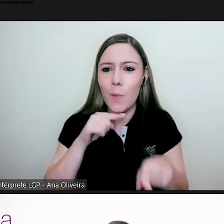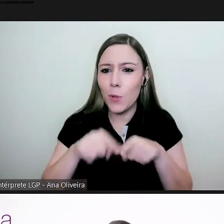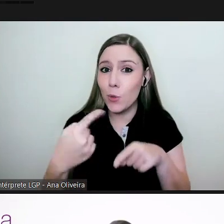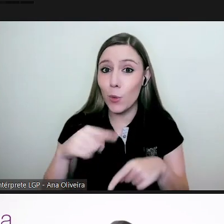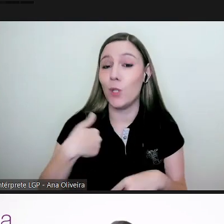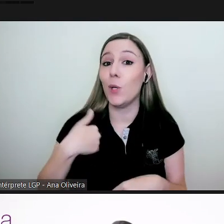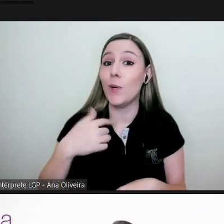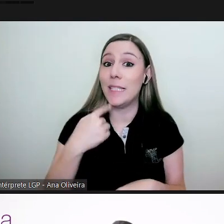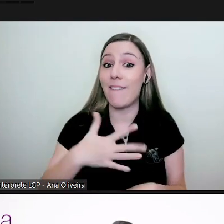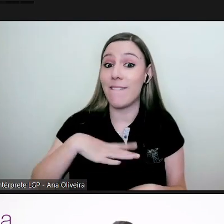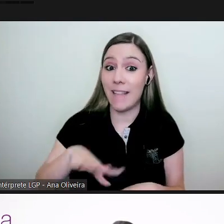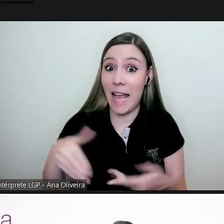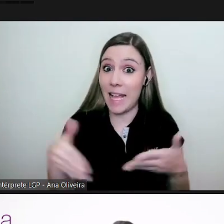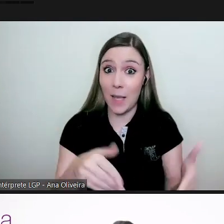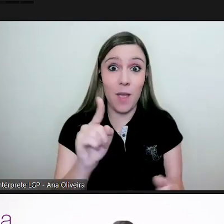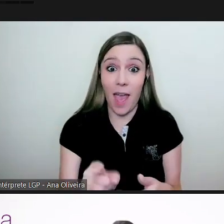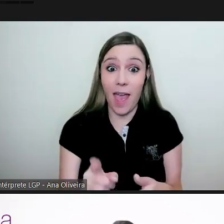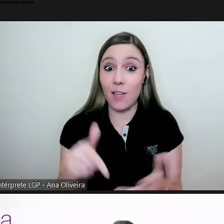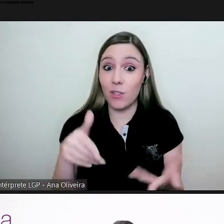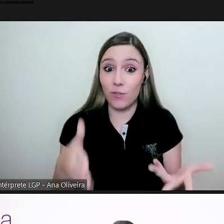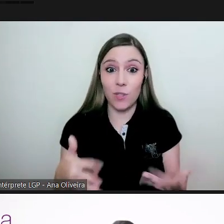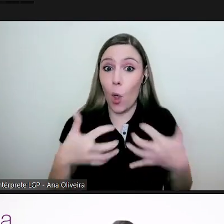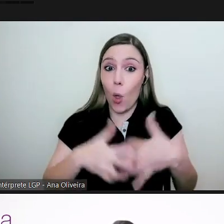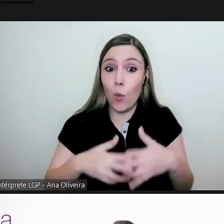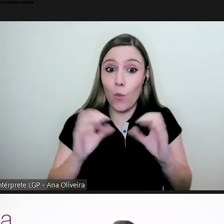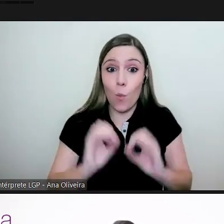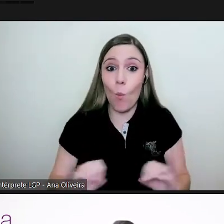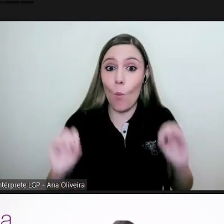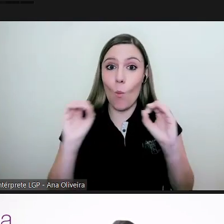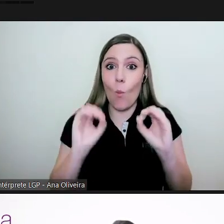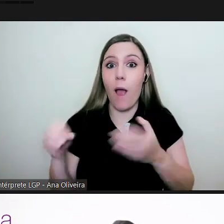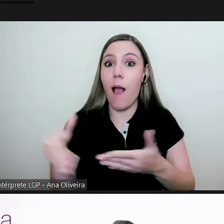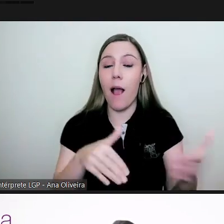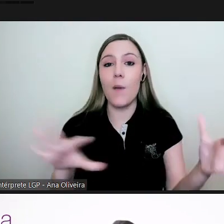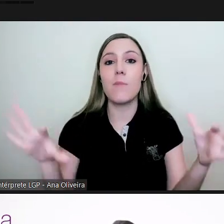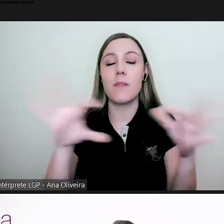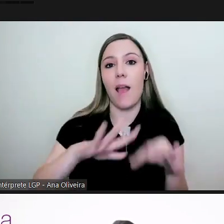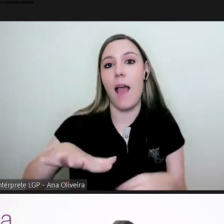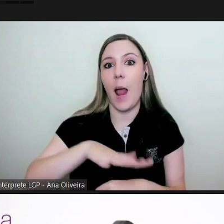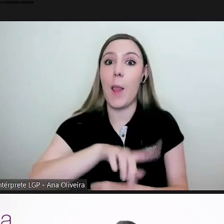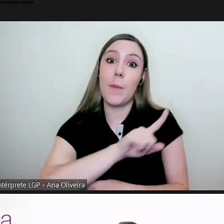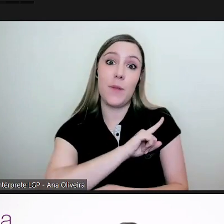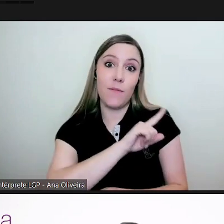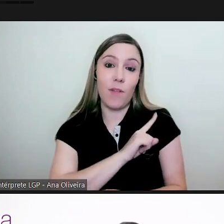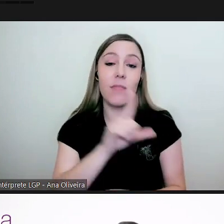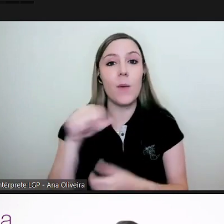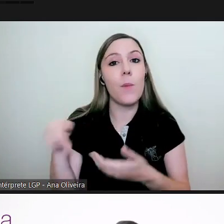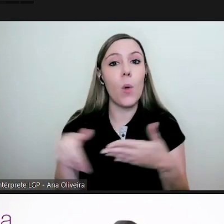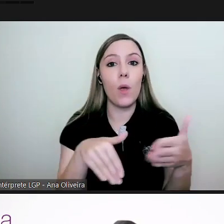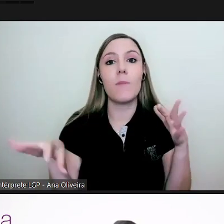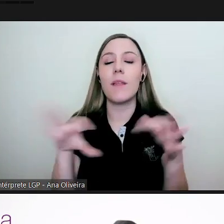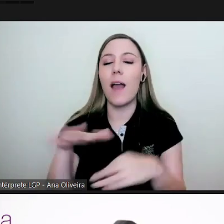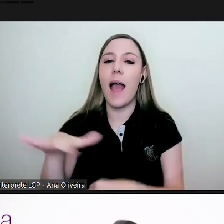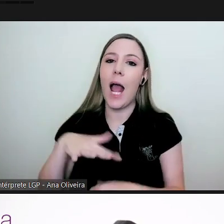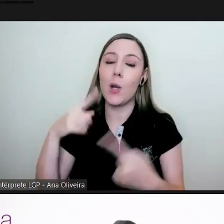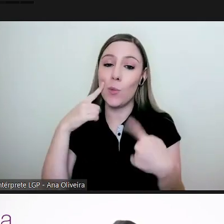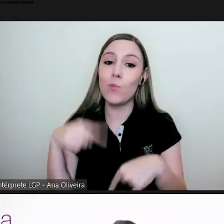dizer que este é o caminho, não haja dúvida. E é o caminho para o setor privado, é o caminho para o setor